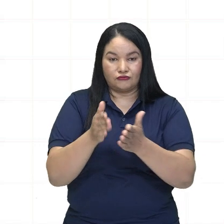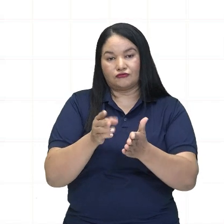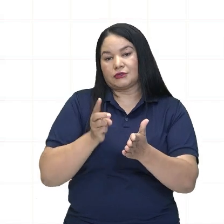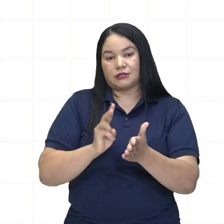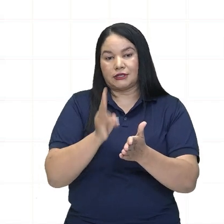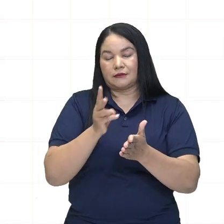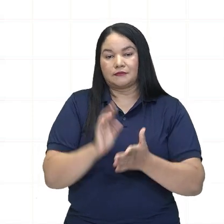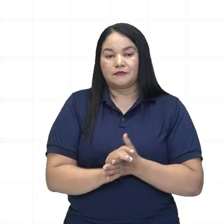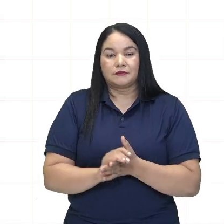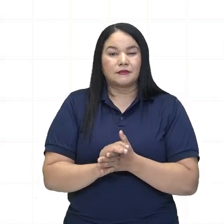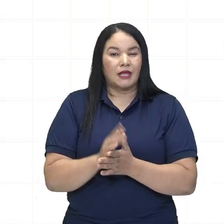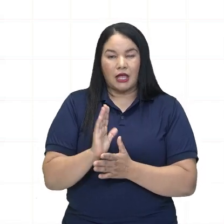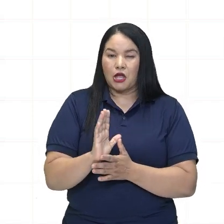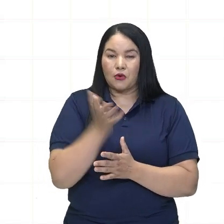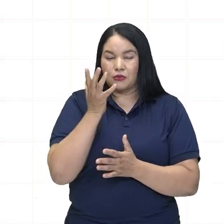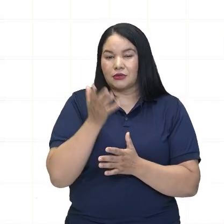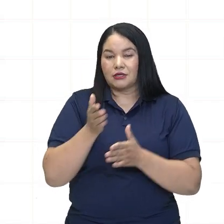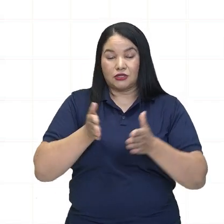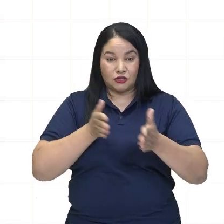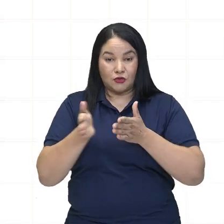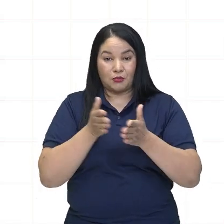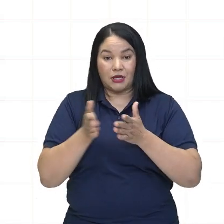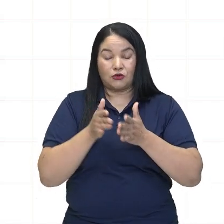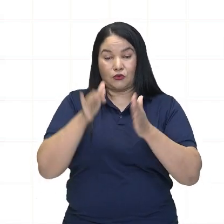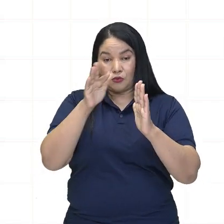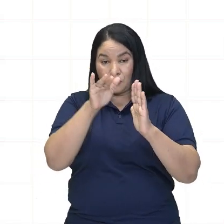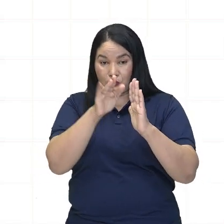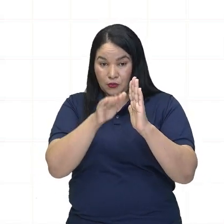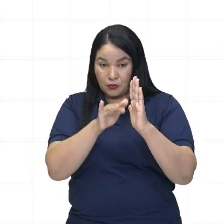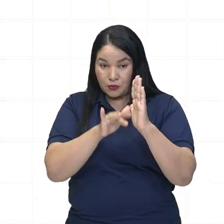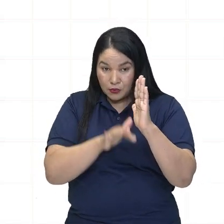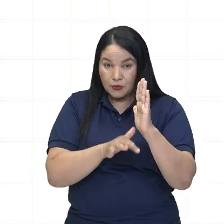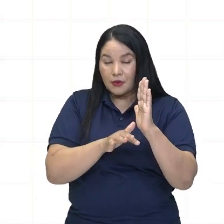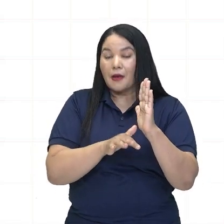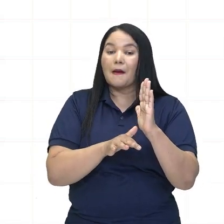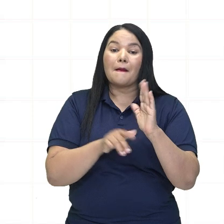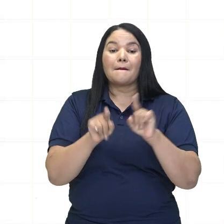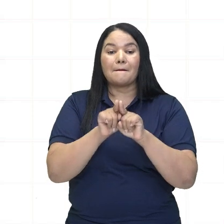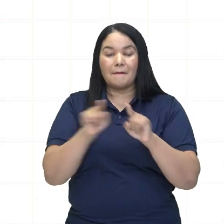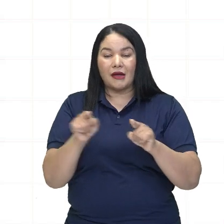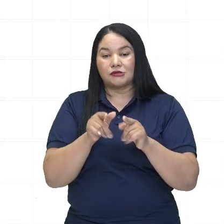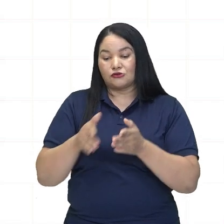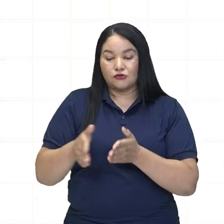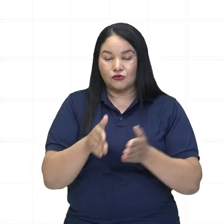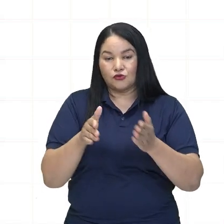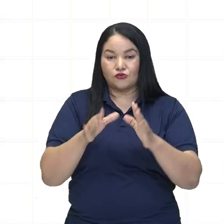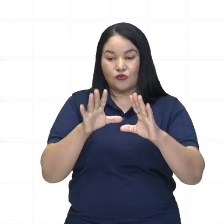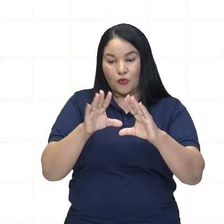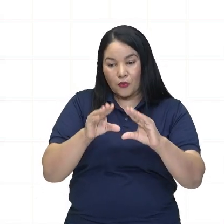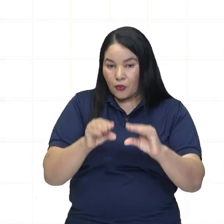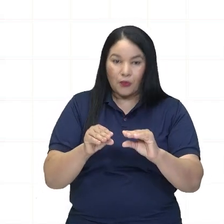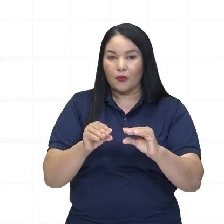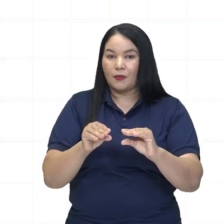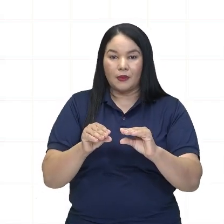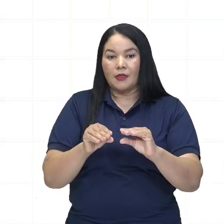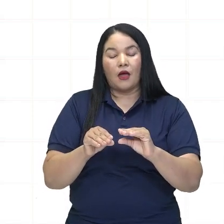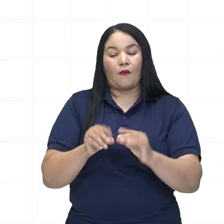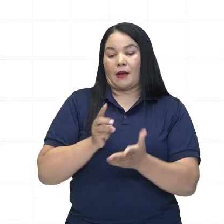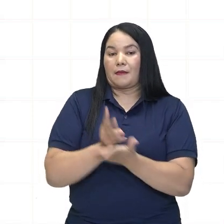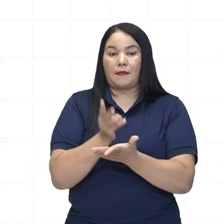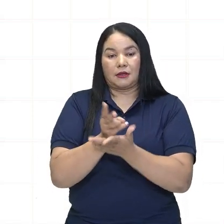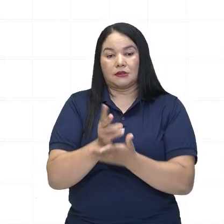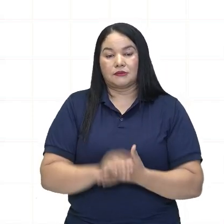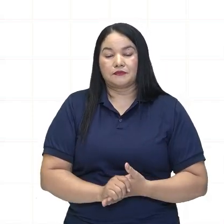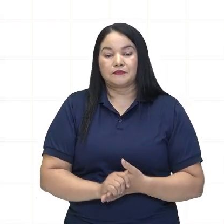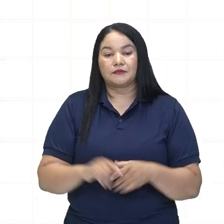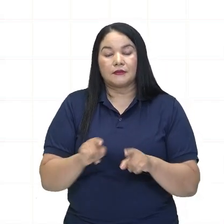Mesmo ocorrendo ali o período da vazante, né, o período da seca dos nossos rios, mas eles não vão secar. E aí são os